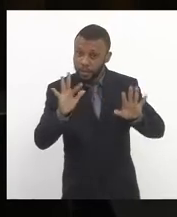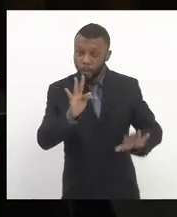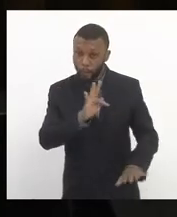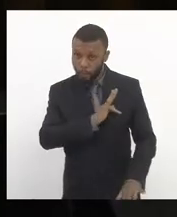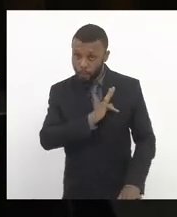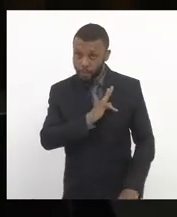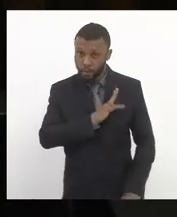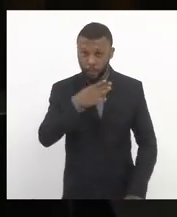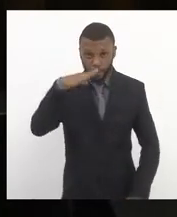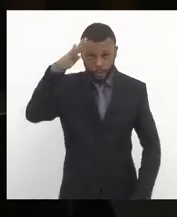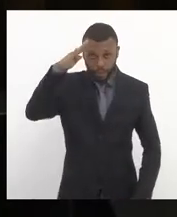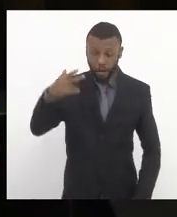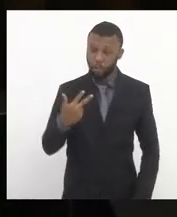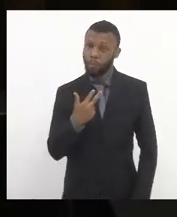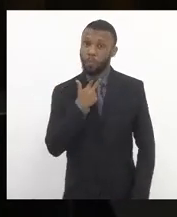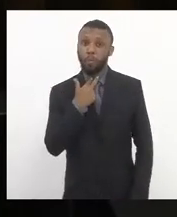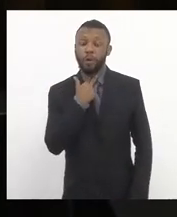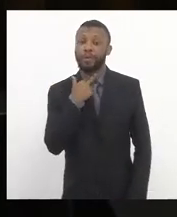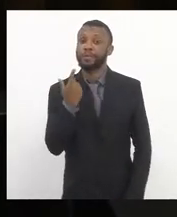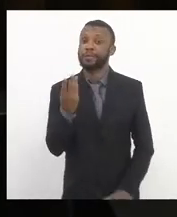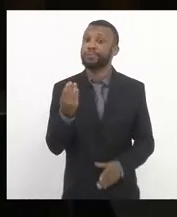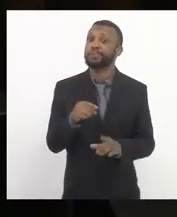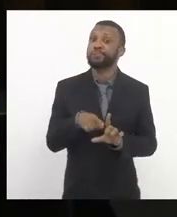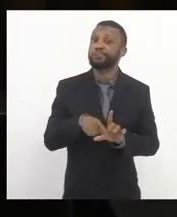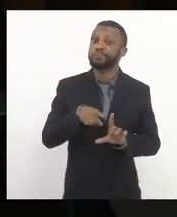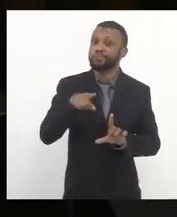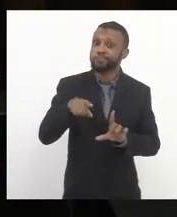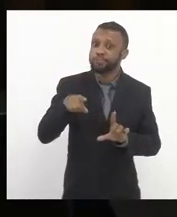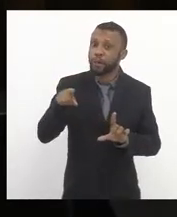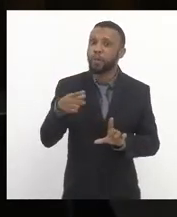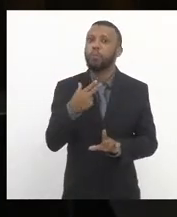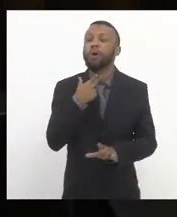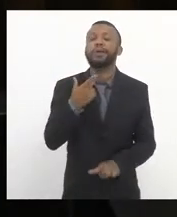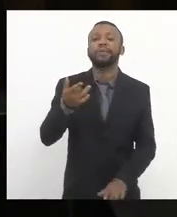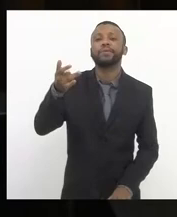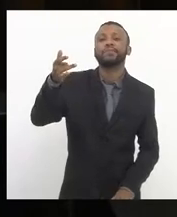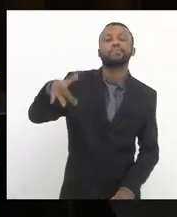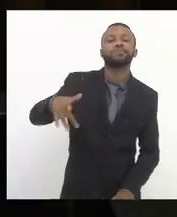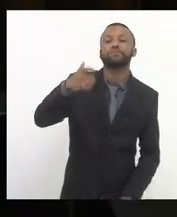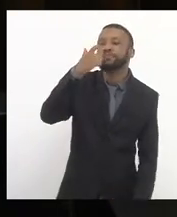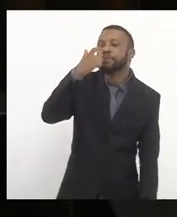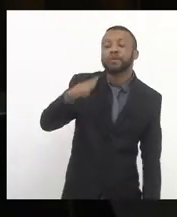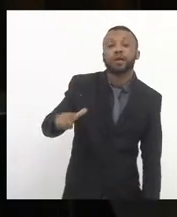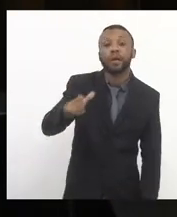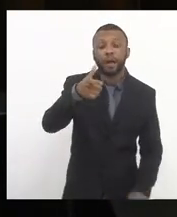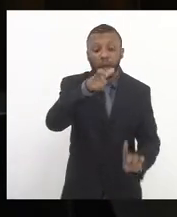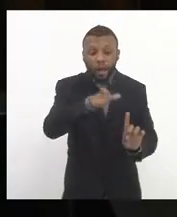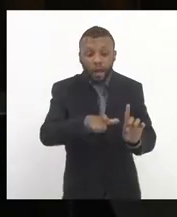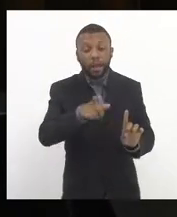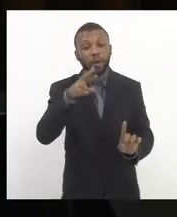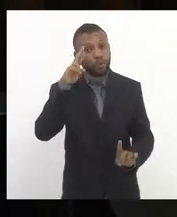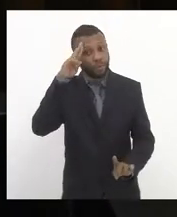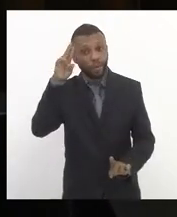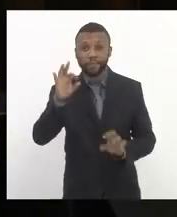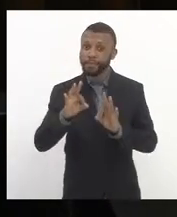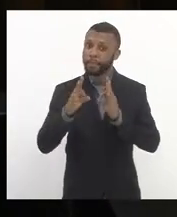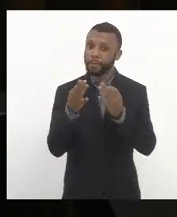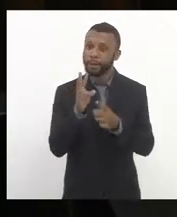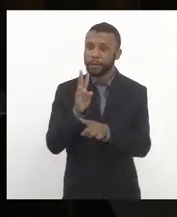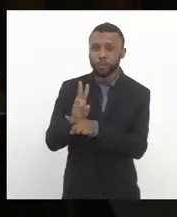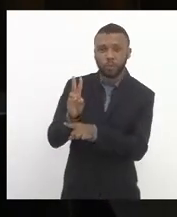estatística. O policial militar não pode ser algo descartável. É um chefe de família que está ali